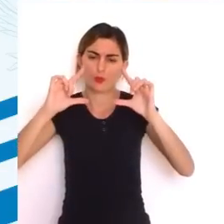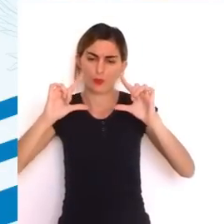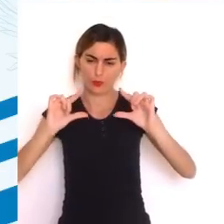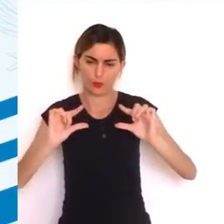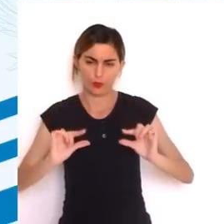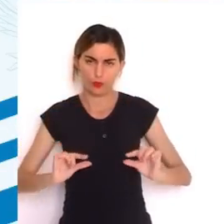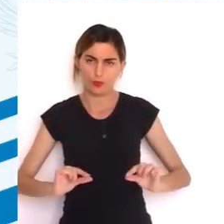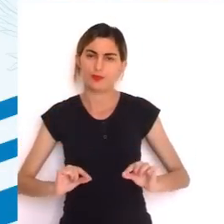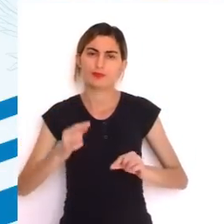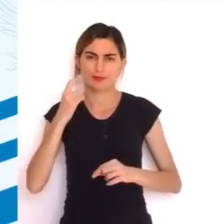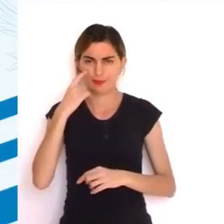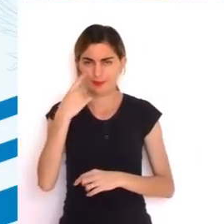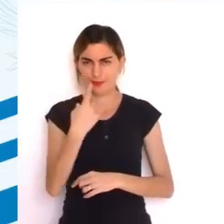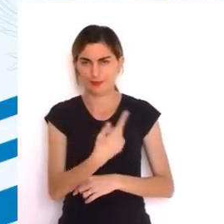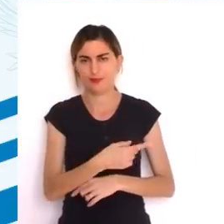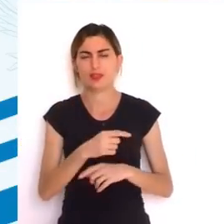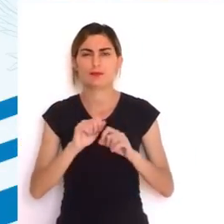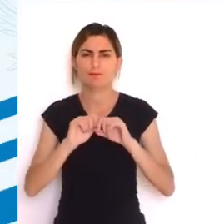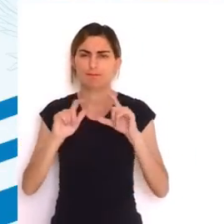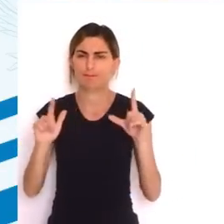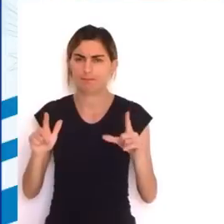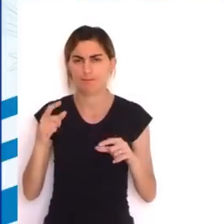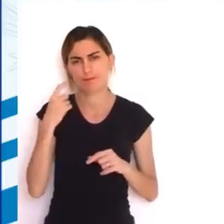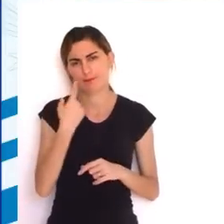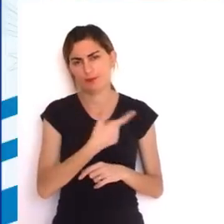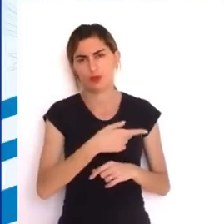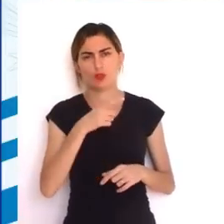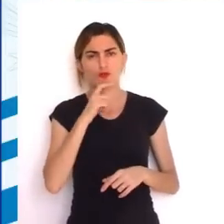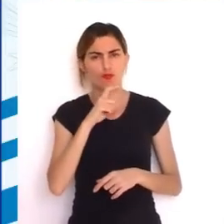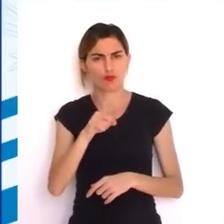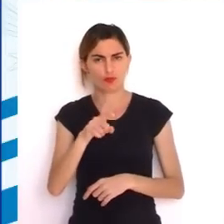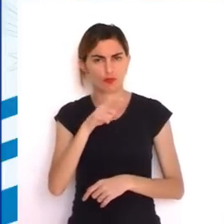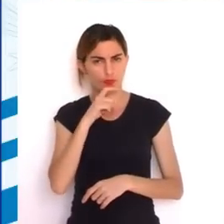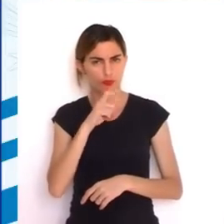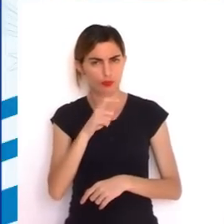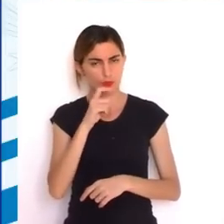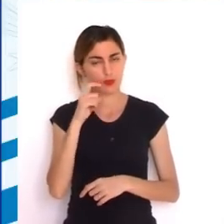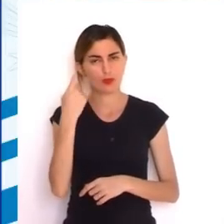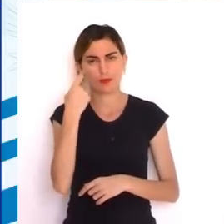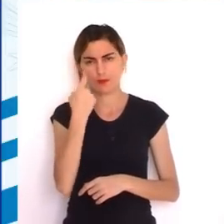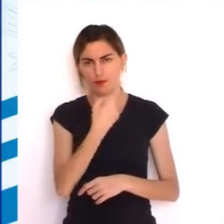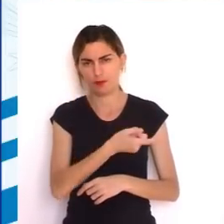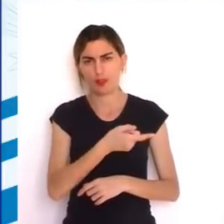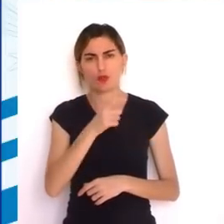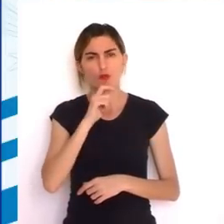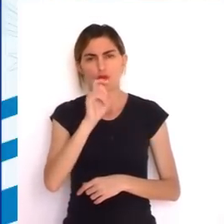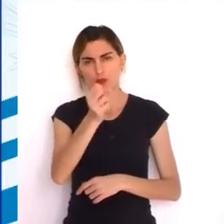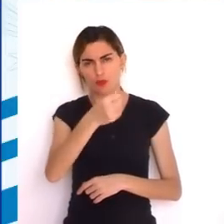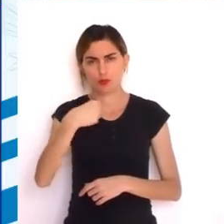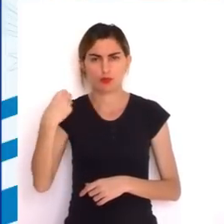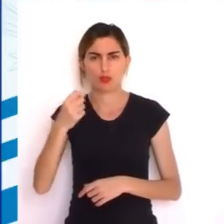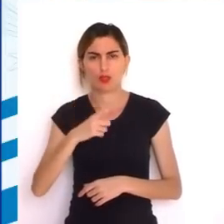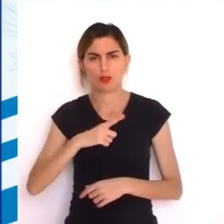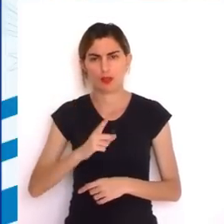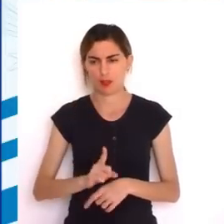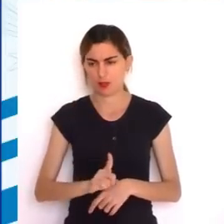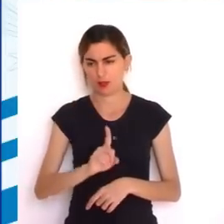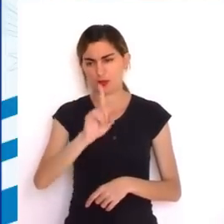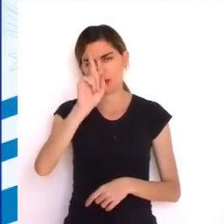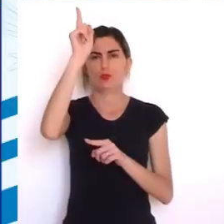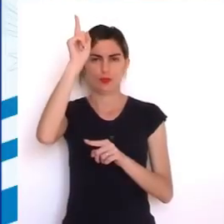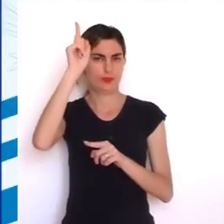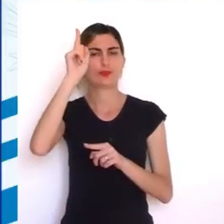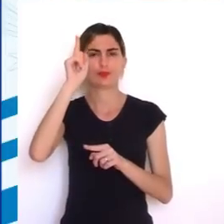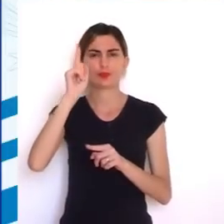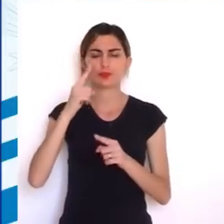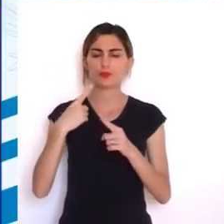de descer. Então a gente vê aí a imagem, né, do congelador. Observe que ali do congelador tem a